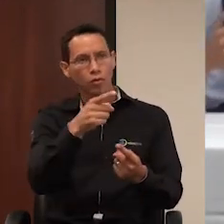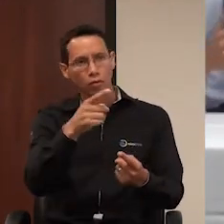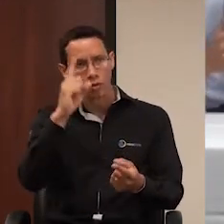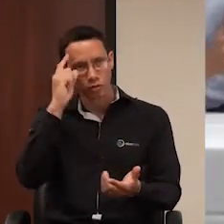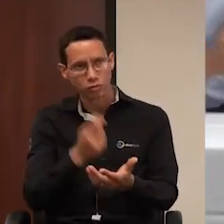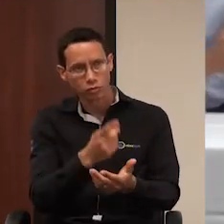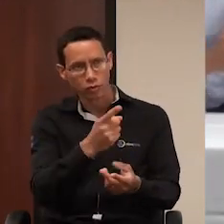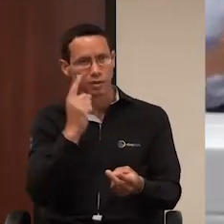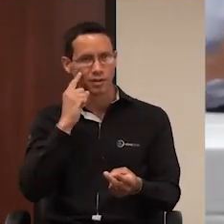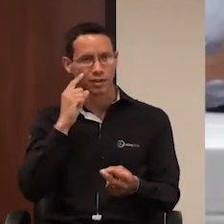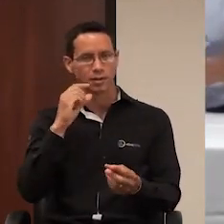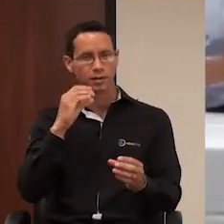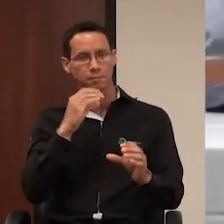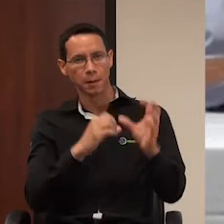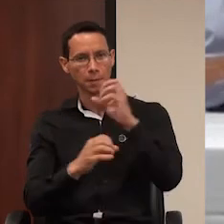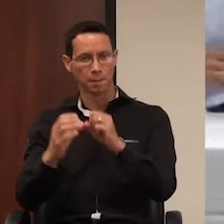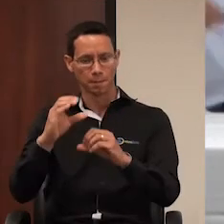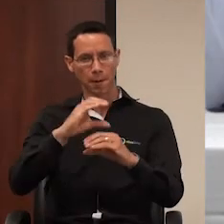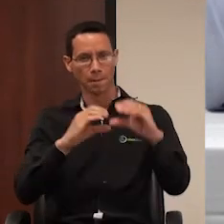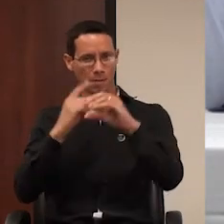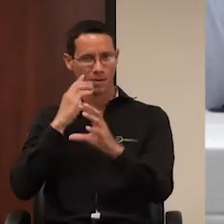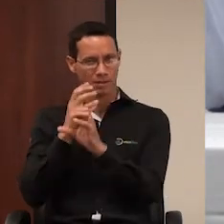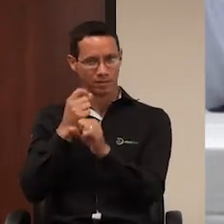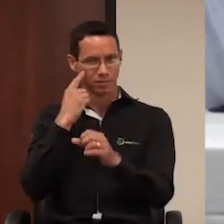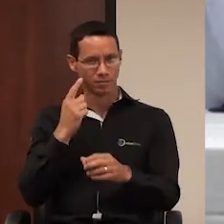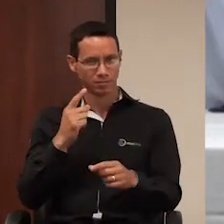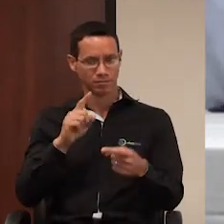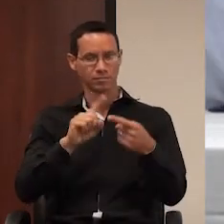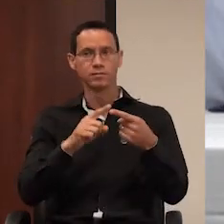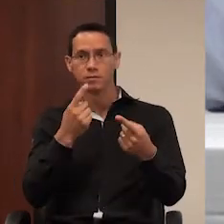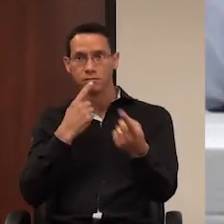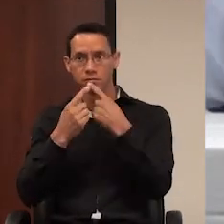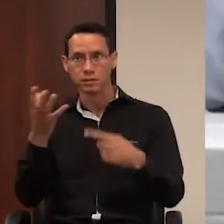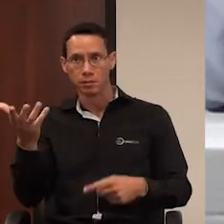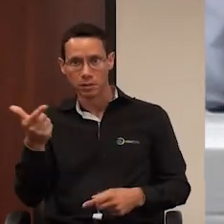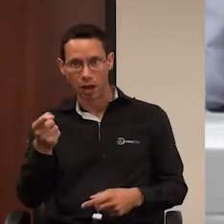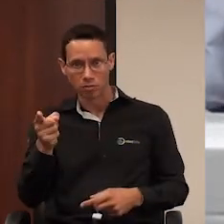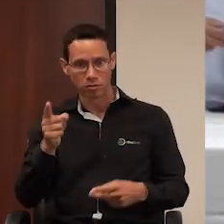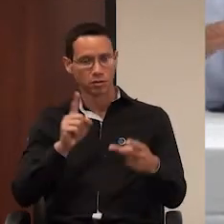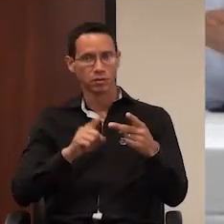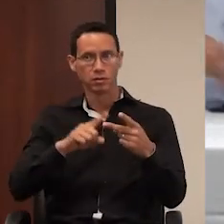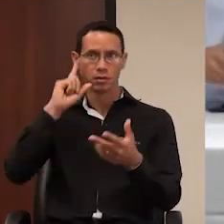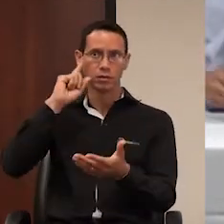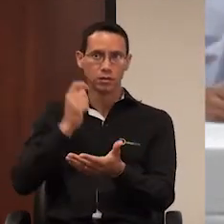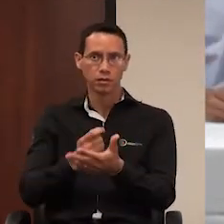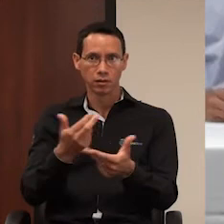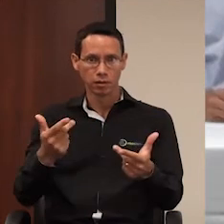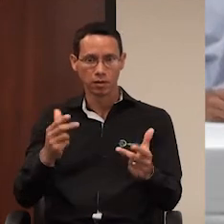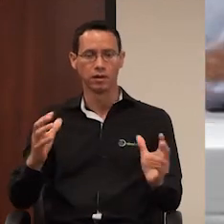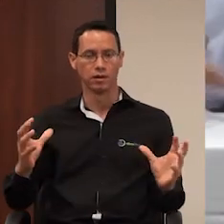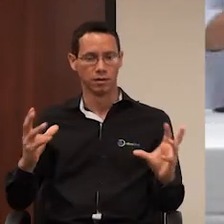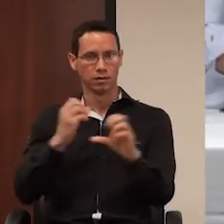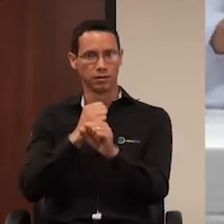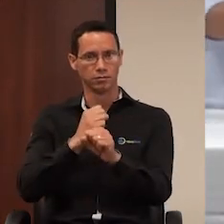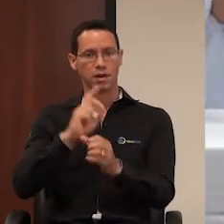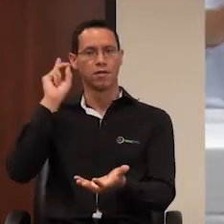qualidade, diga-se, de autoridade, e argumentos de quantidade, que são a reprodução dessas decisões, acabam constituindo uma verdade